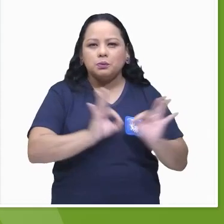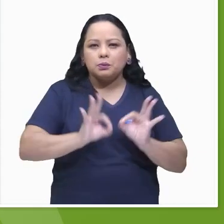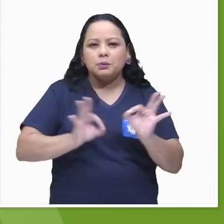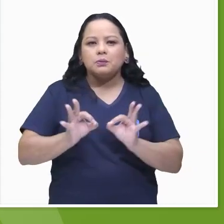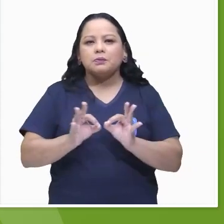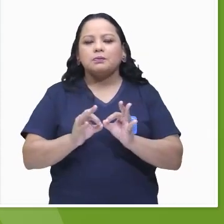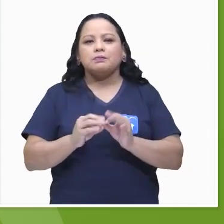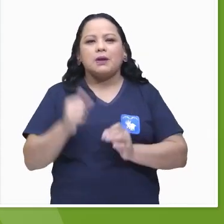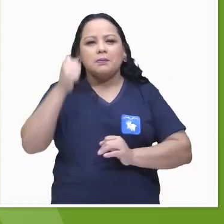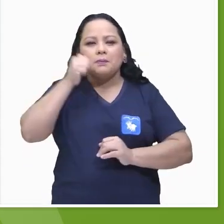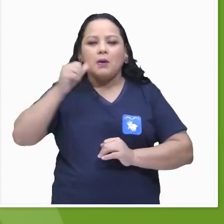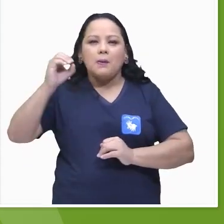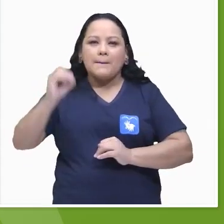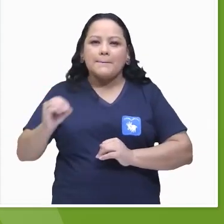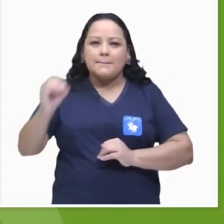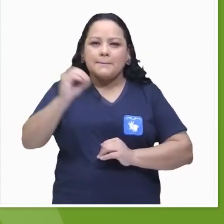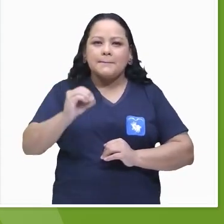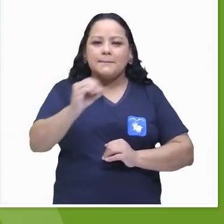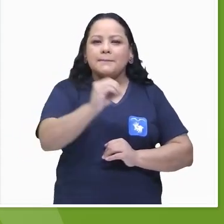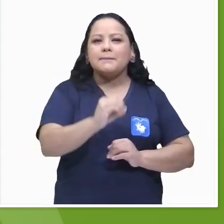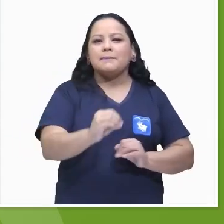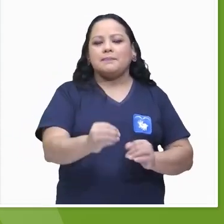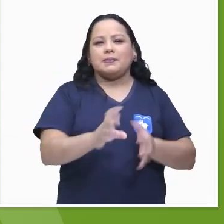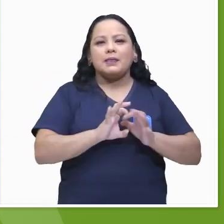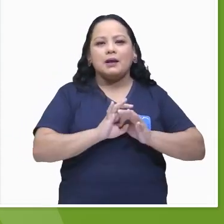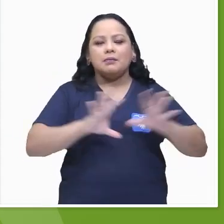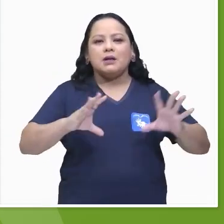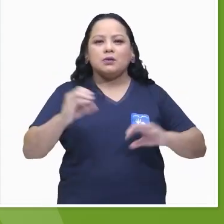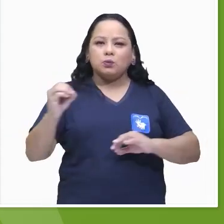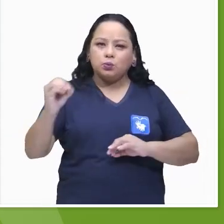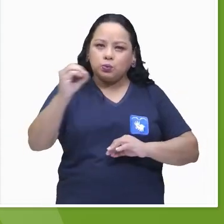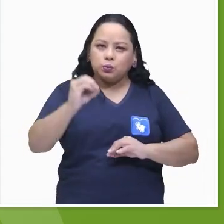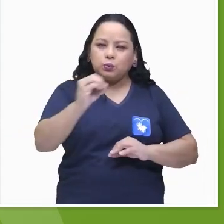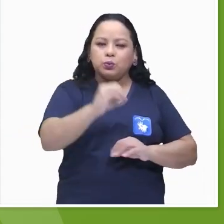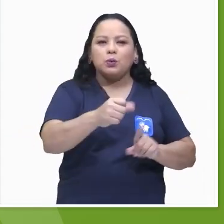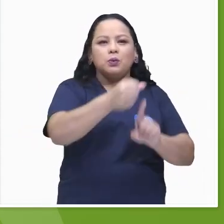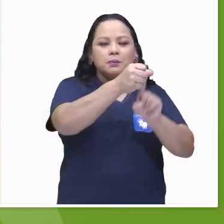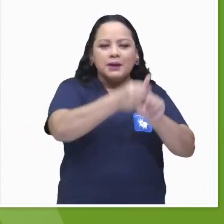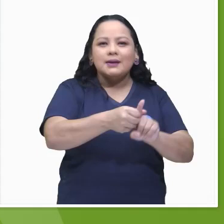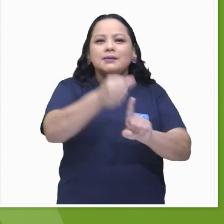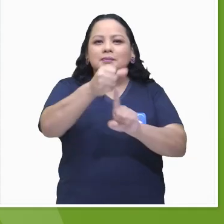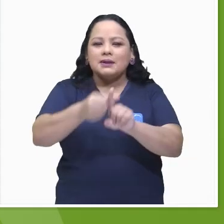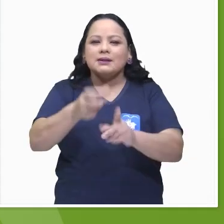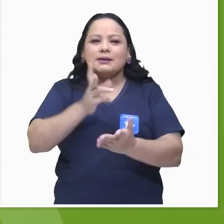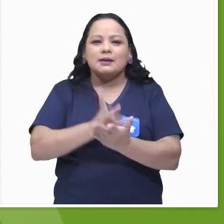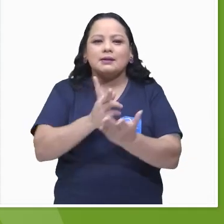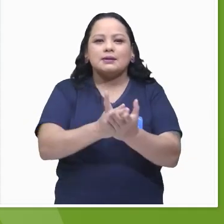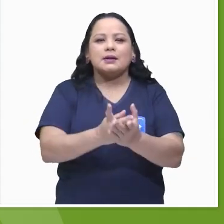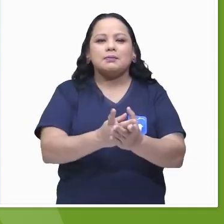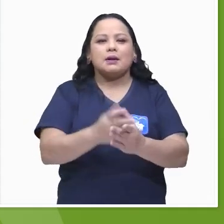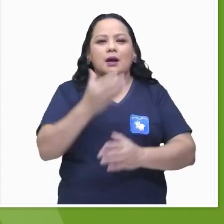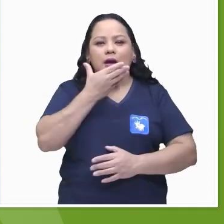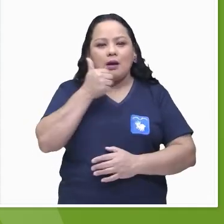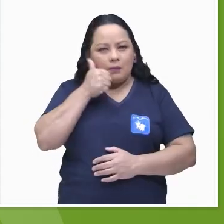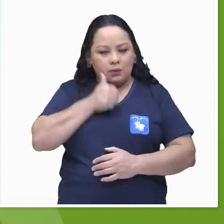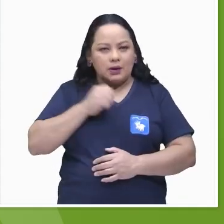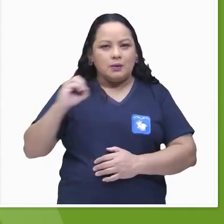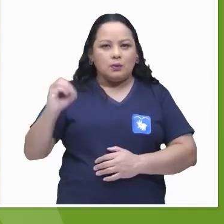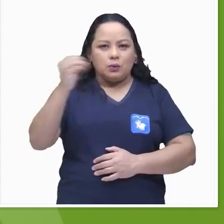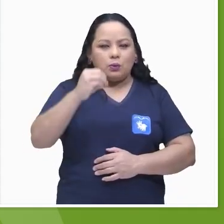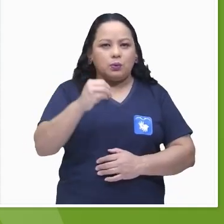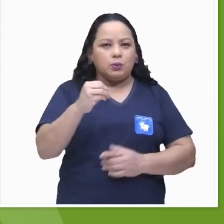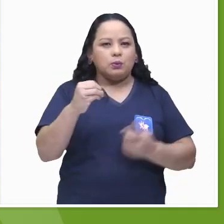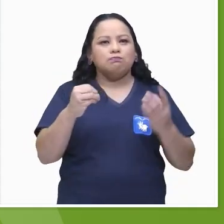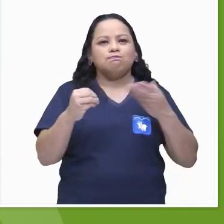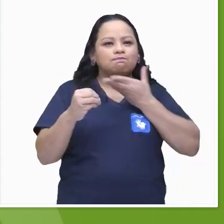nessa ovulação, que é a liberação do ovócito todo mês, né? Então, quando não há fecundação, a mulher menstrua, né?